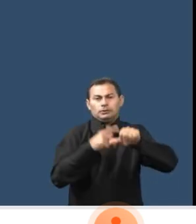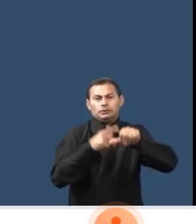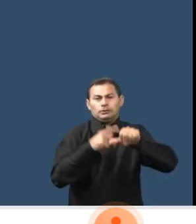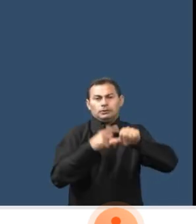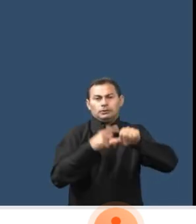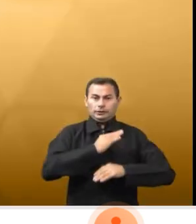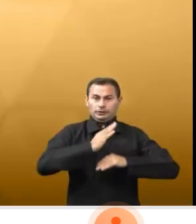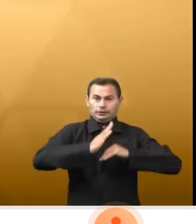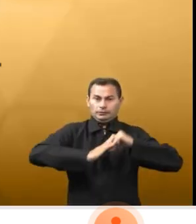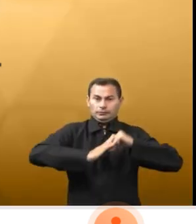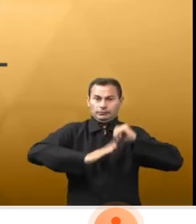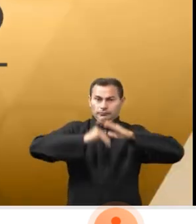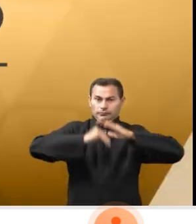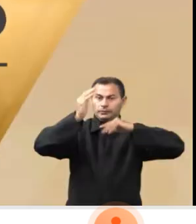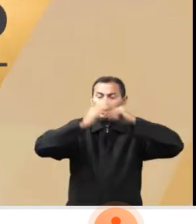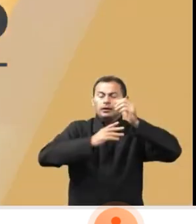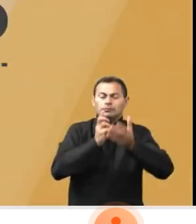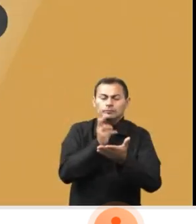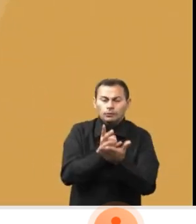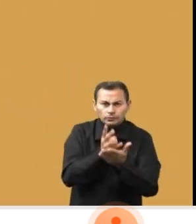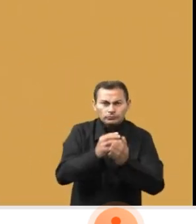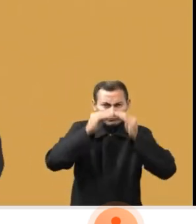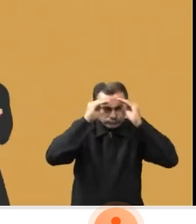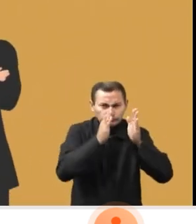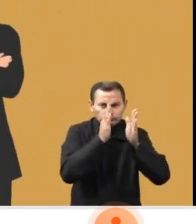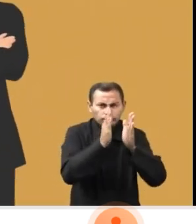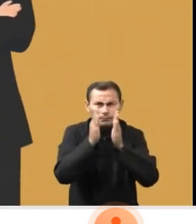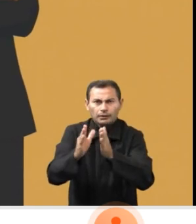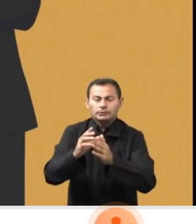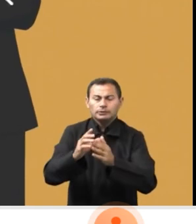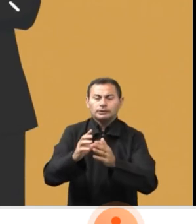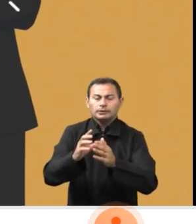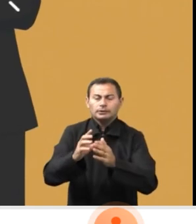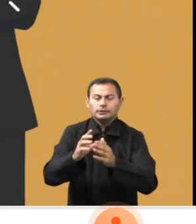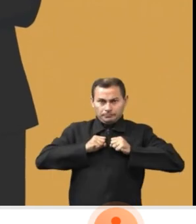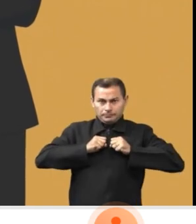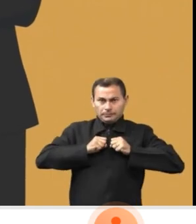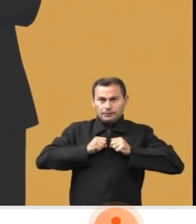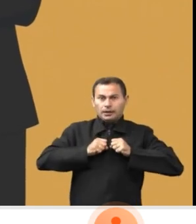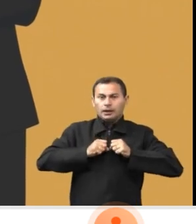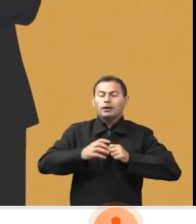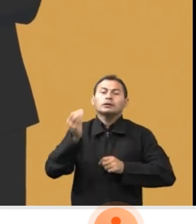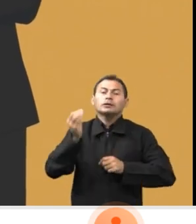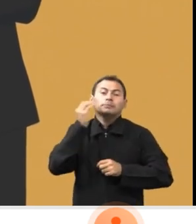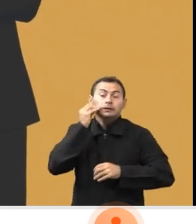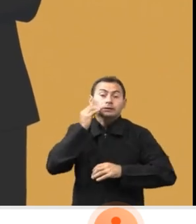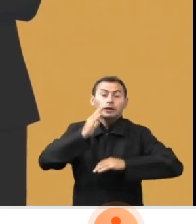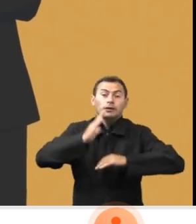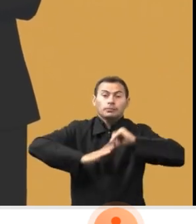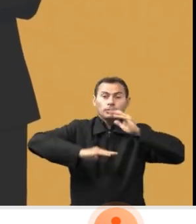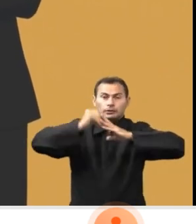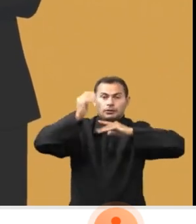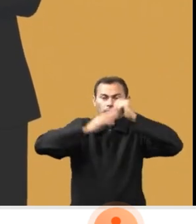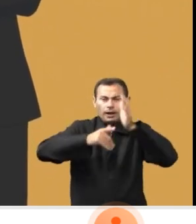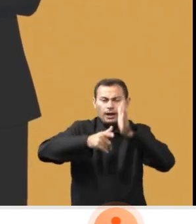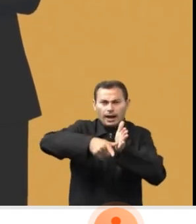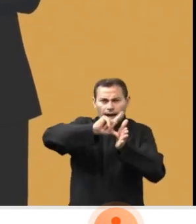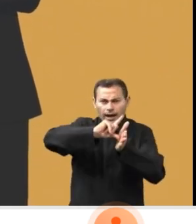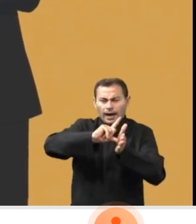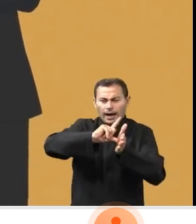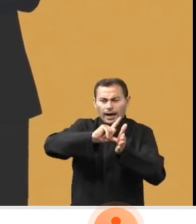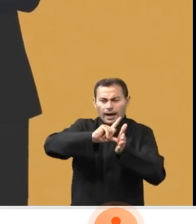seja, seguindo as etapas, você está adquirindo experiência profissional antes mesmo de